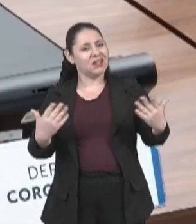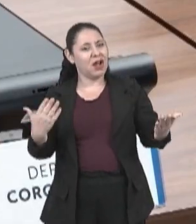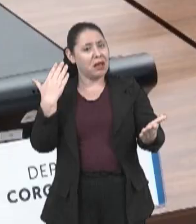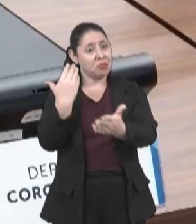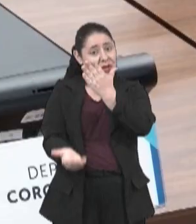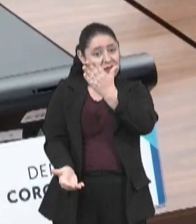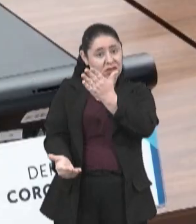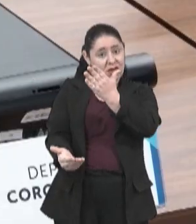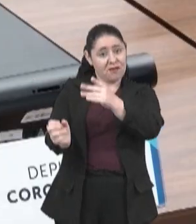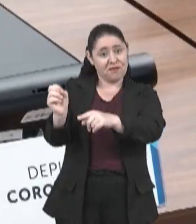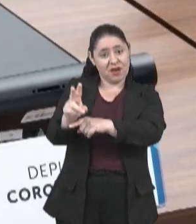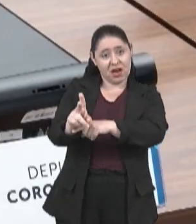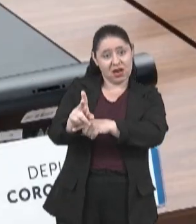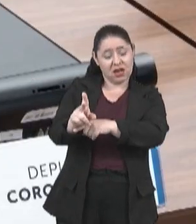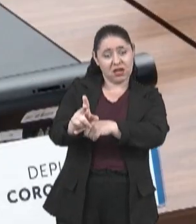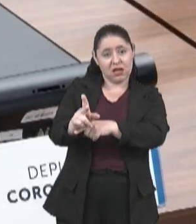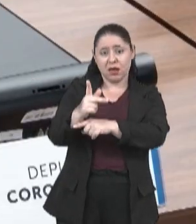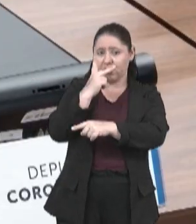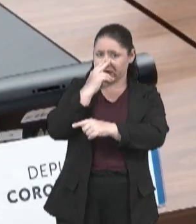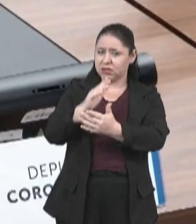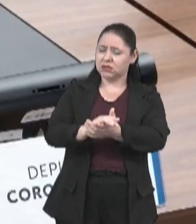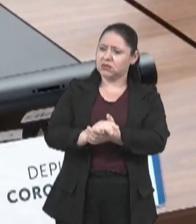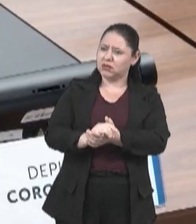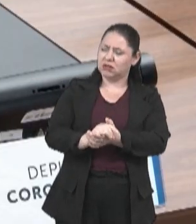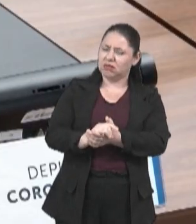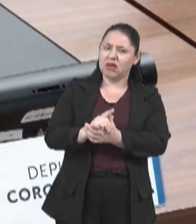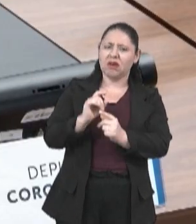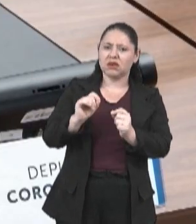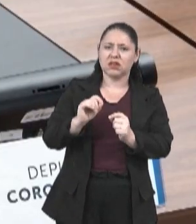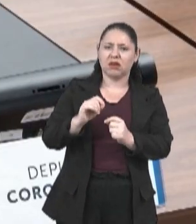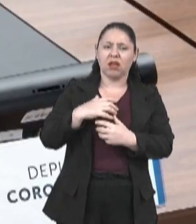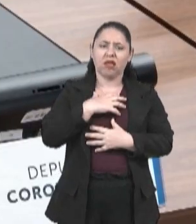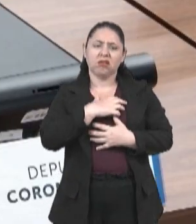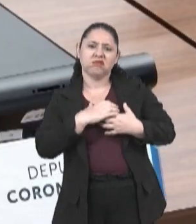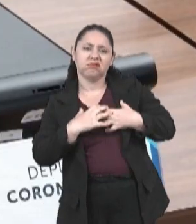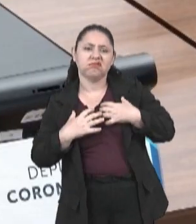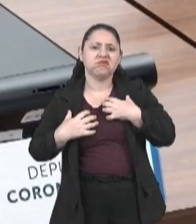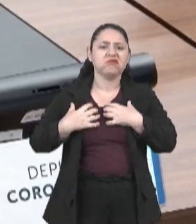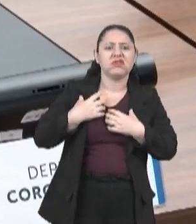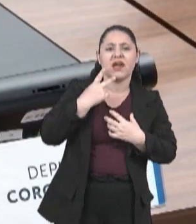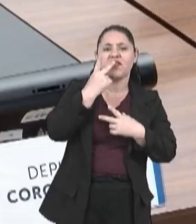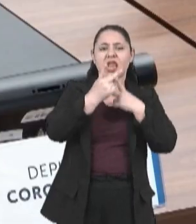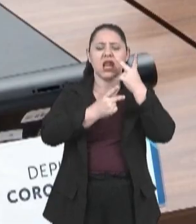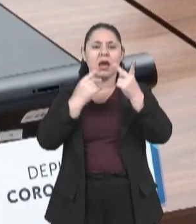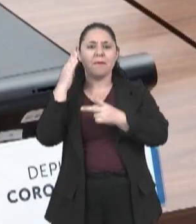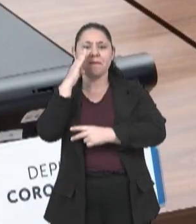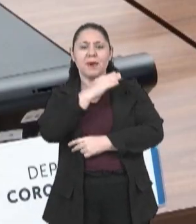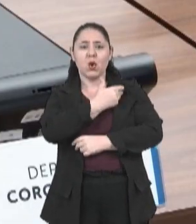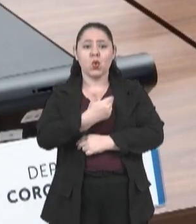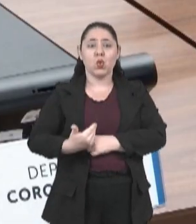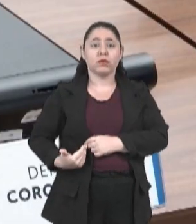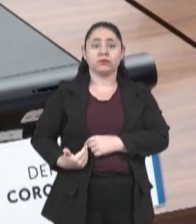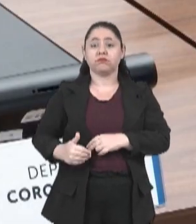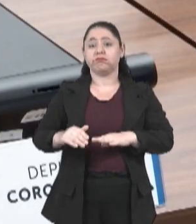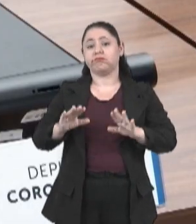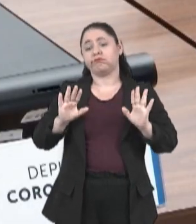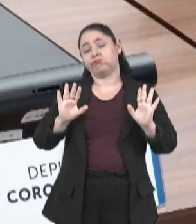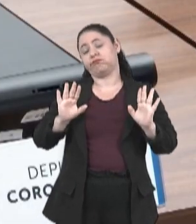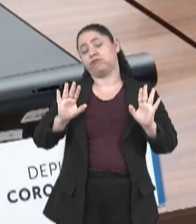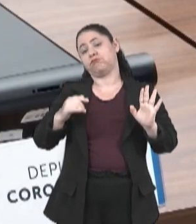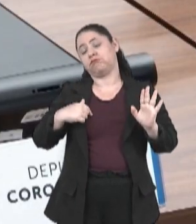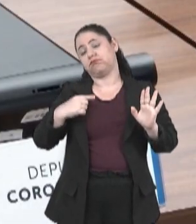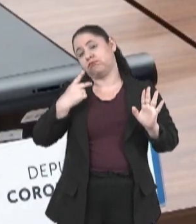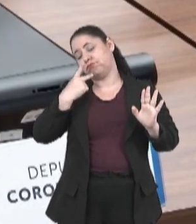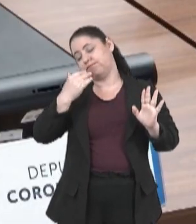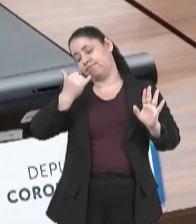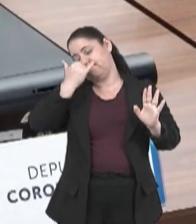que ele perdeu os cargos, está aí agora falando mal do nosso governador. Então, eu